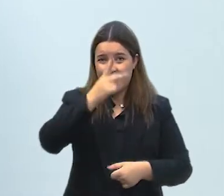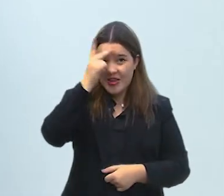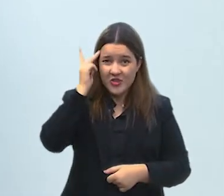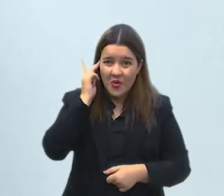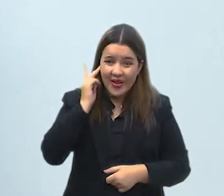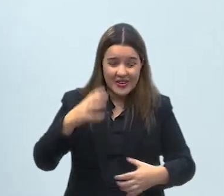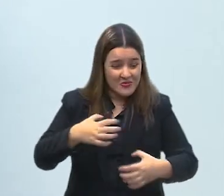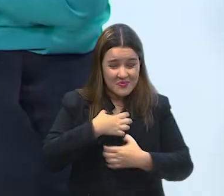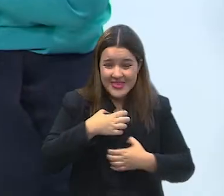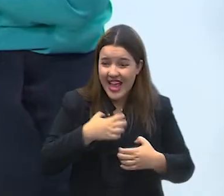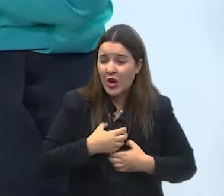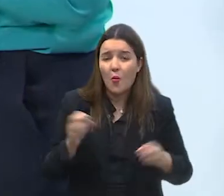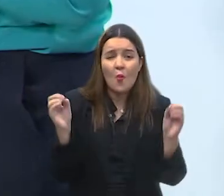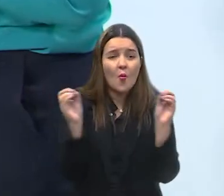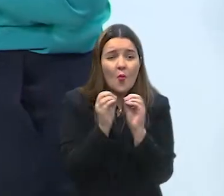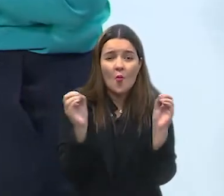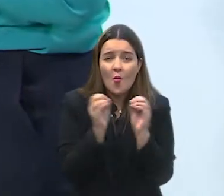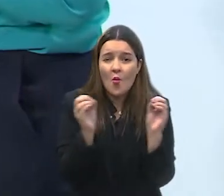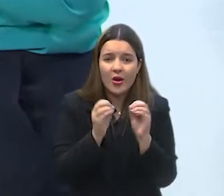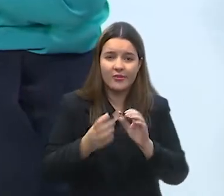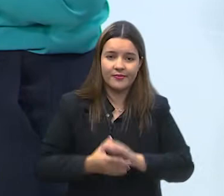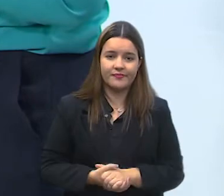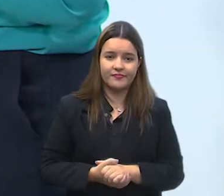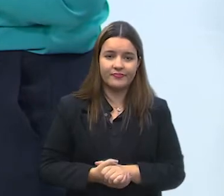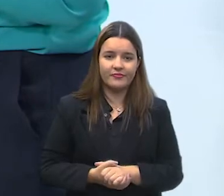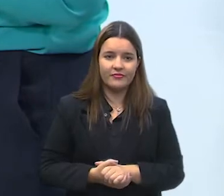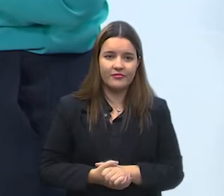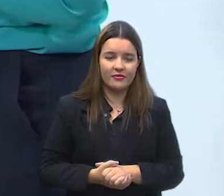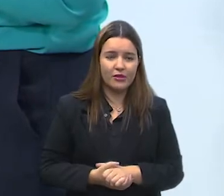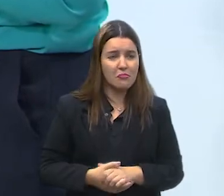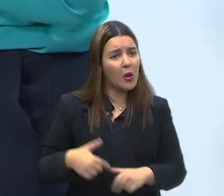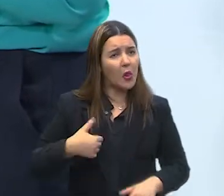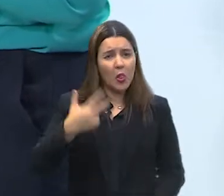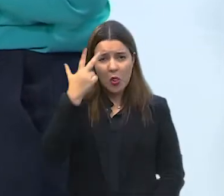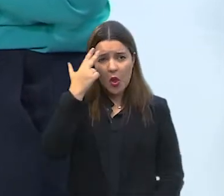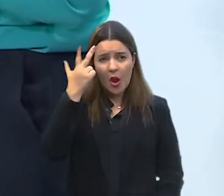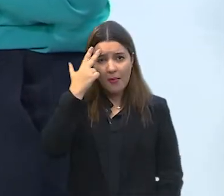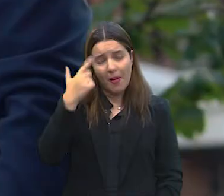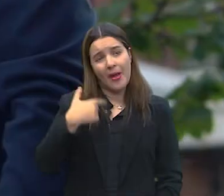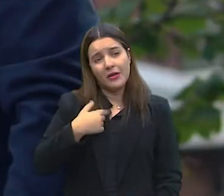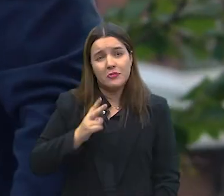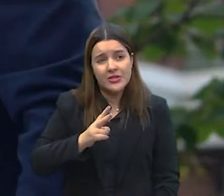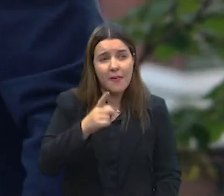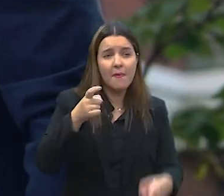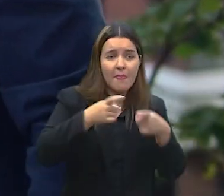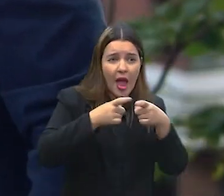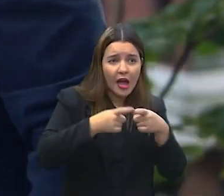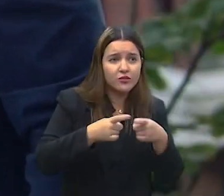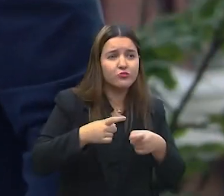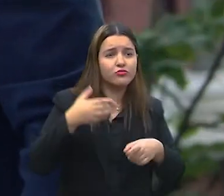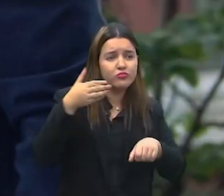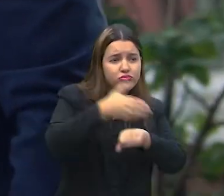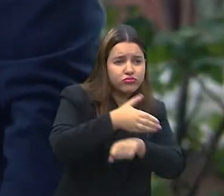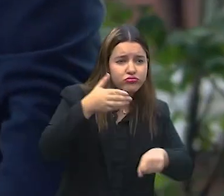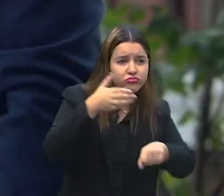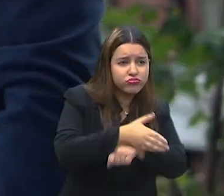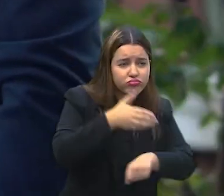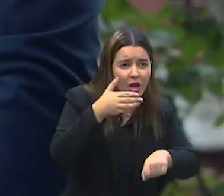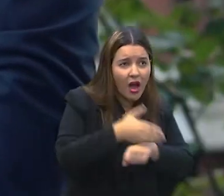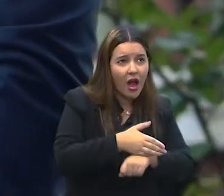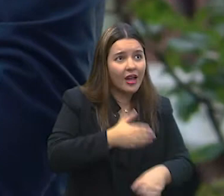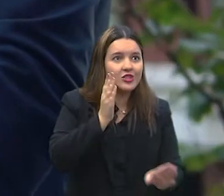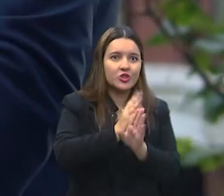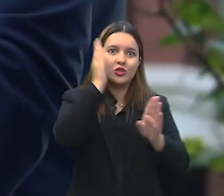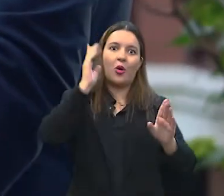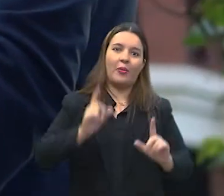sintoma. Né? Ou seja, quando você vai rastrear sem nenhum sintoma, ou seja, a população que não sente